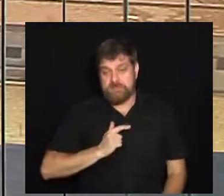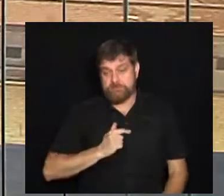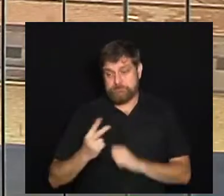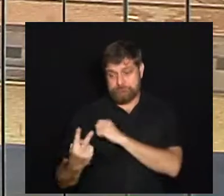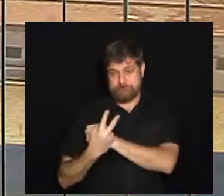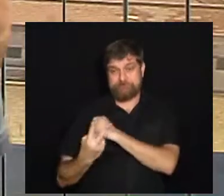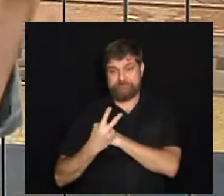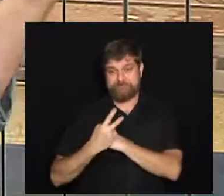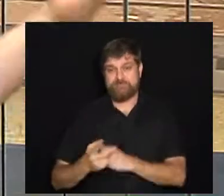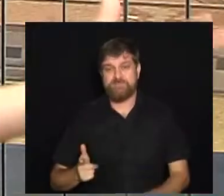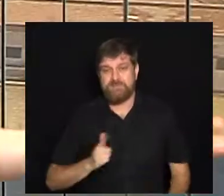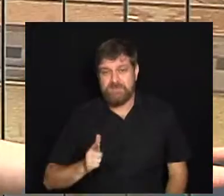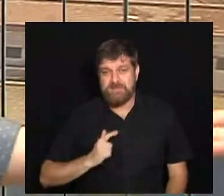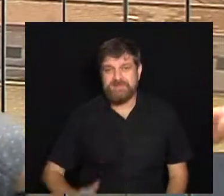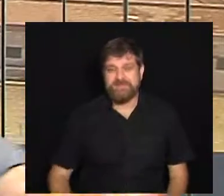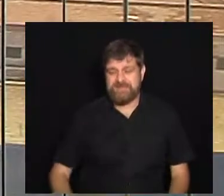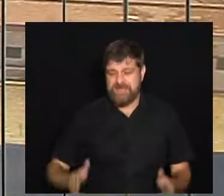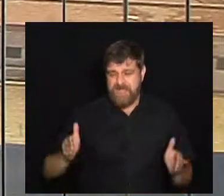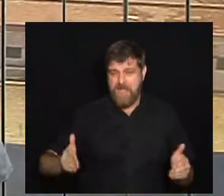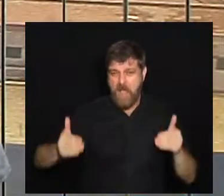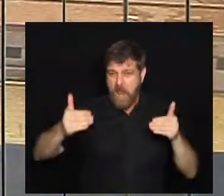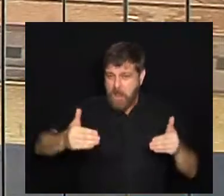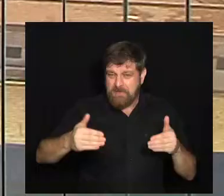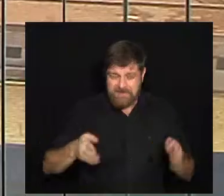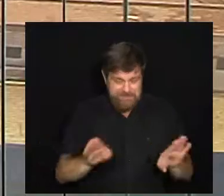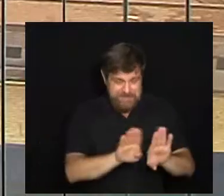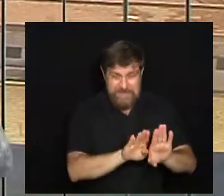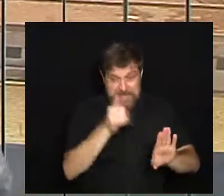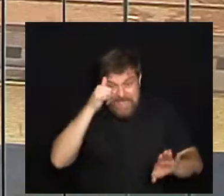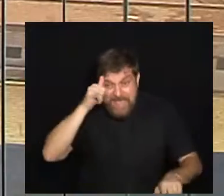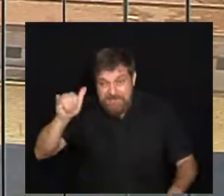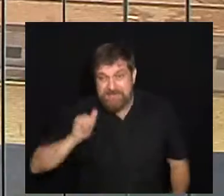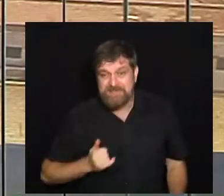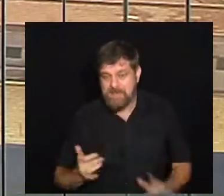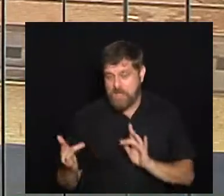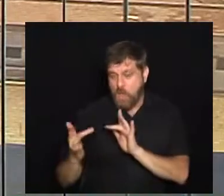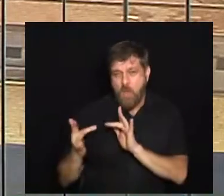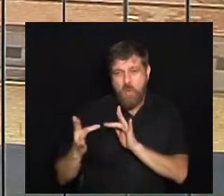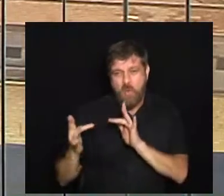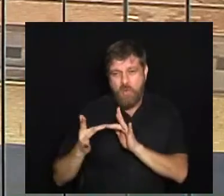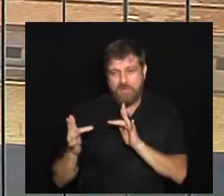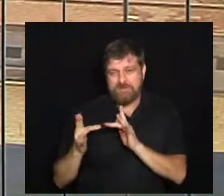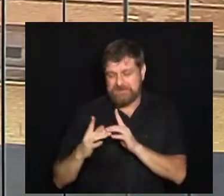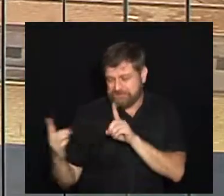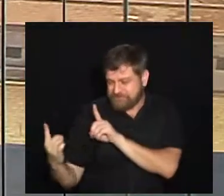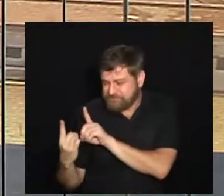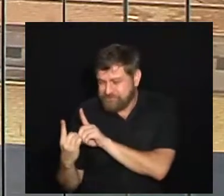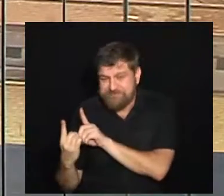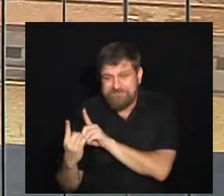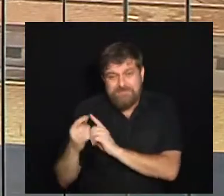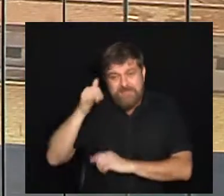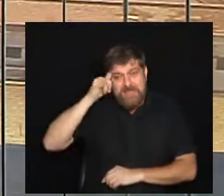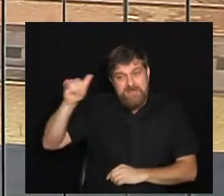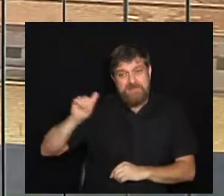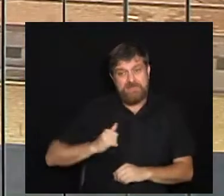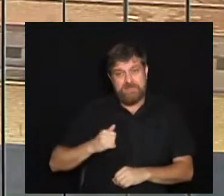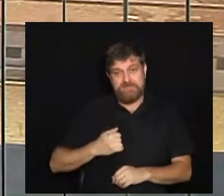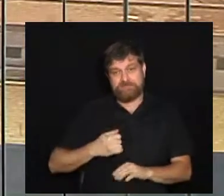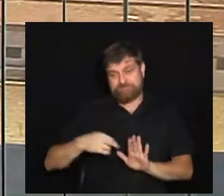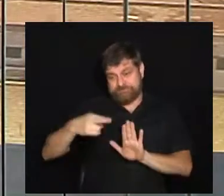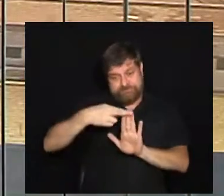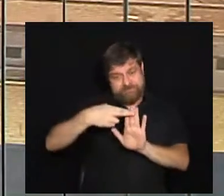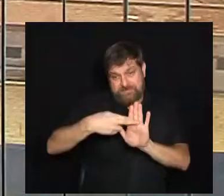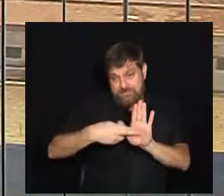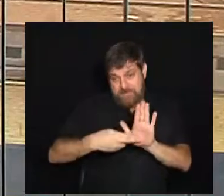proteger já era os olhos de ficar em ambientes abertos e evitar o contato físico com as pessoas muito intenso né essas são as medidas que você